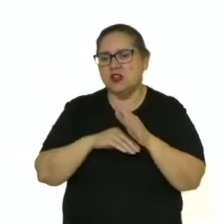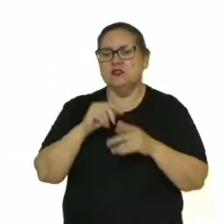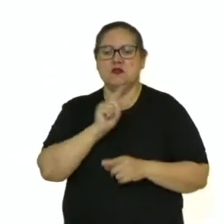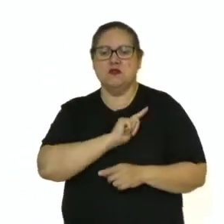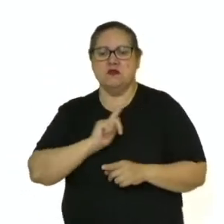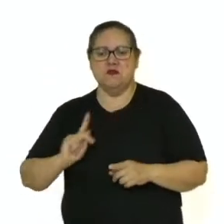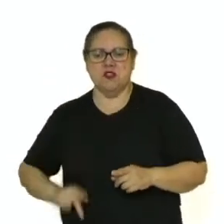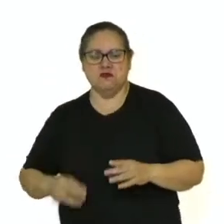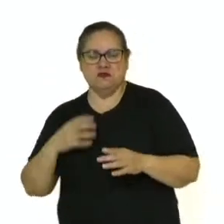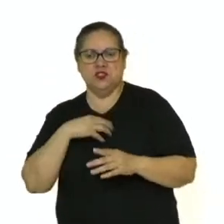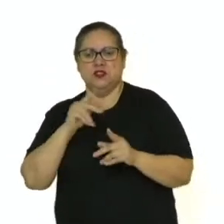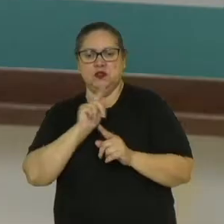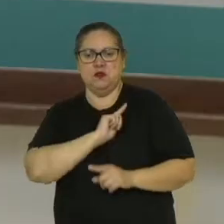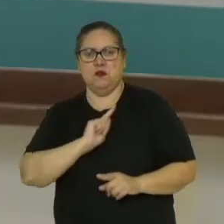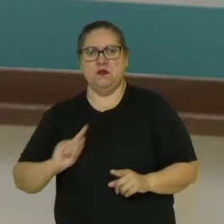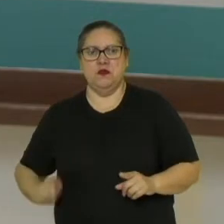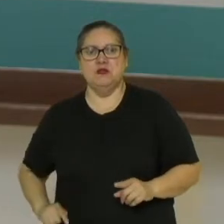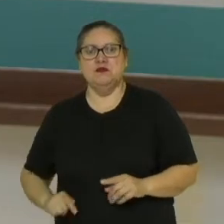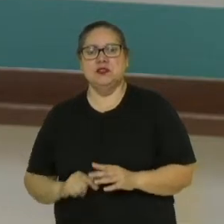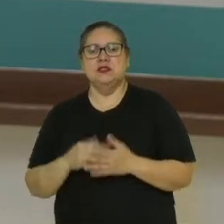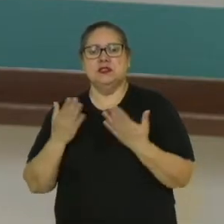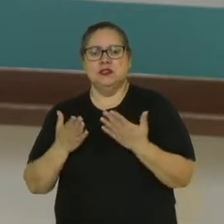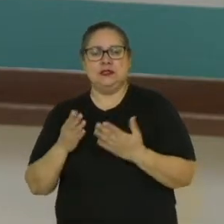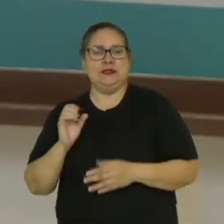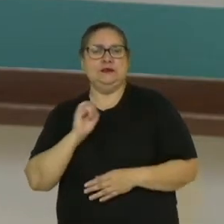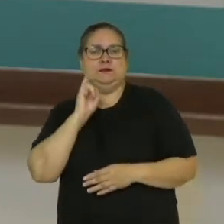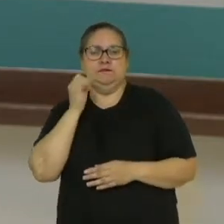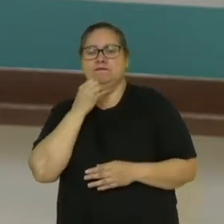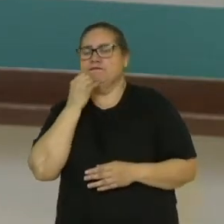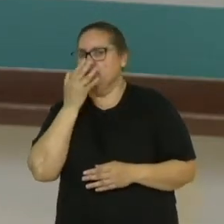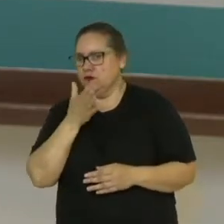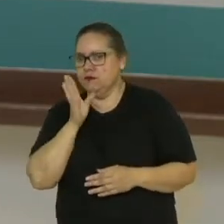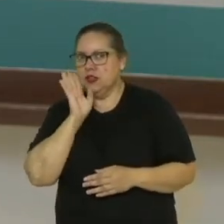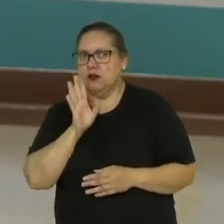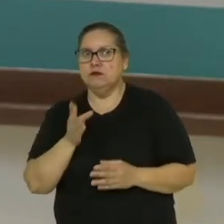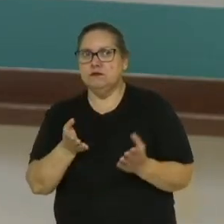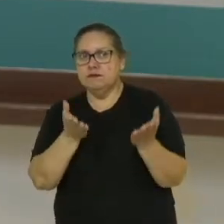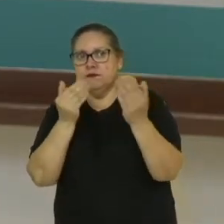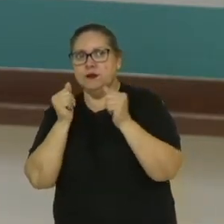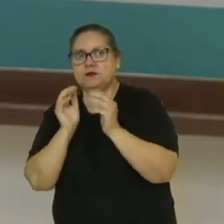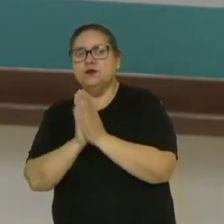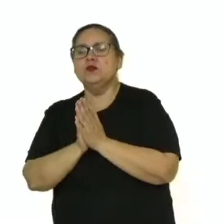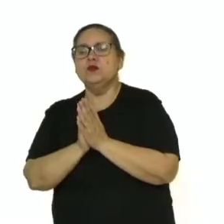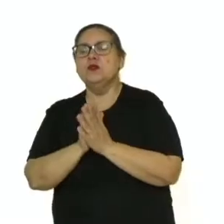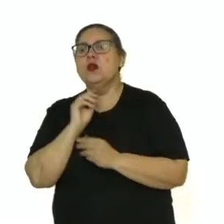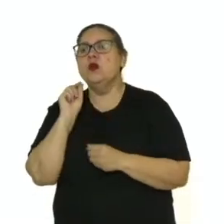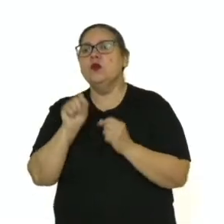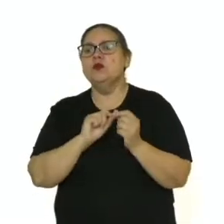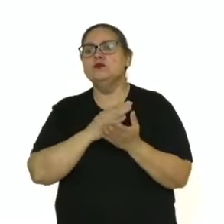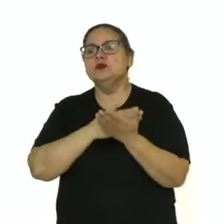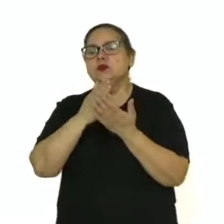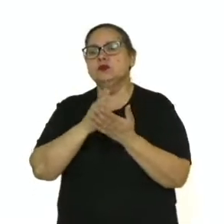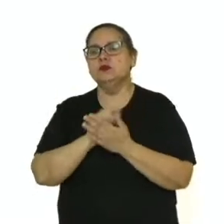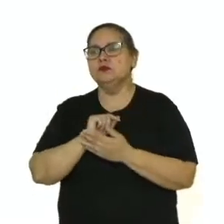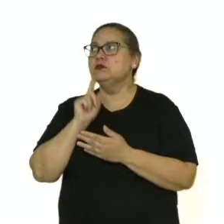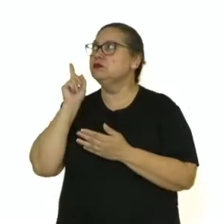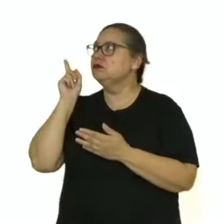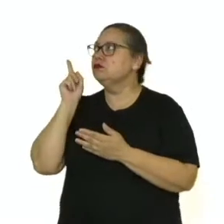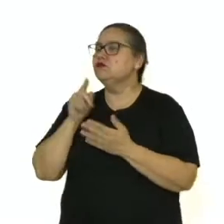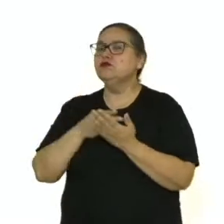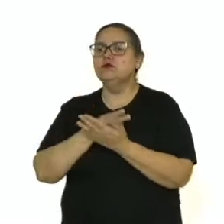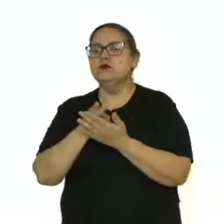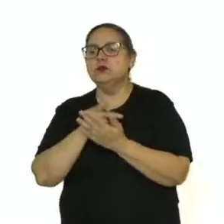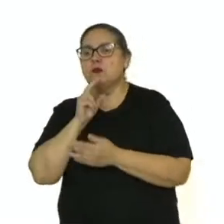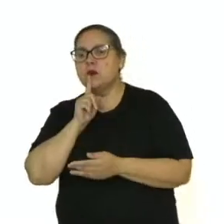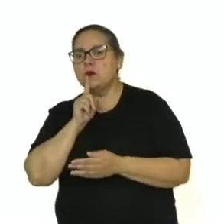formas de governo. Uma aula extremamente interessante. Vamos nessa então? Começando com ela, vamos procurar